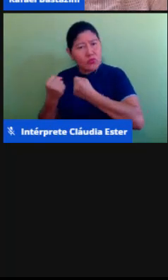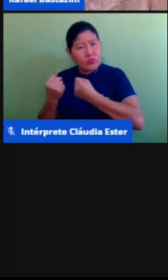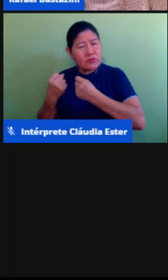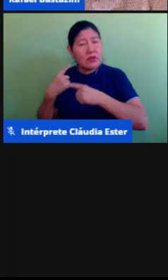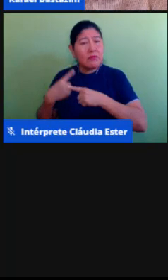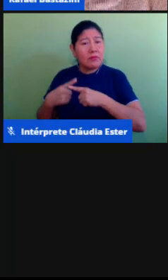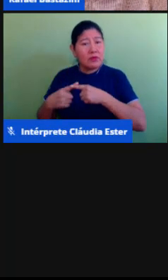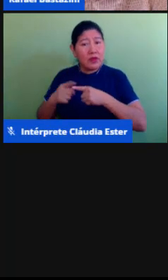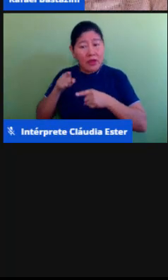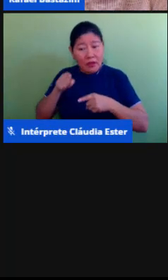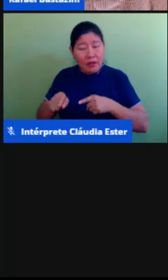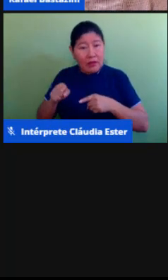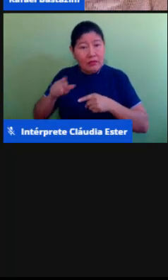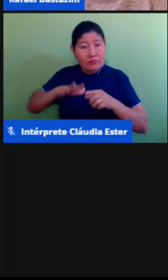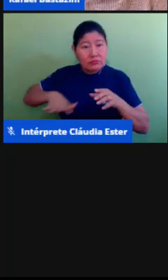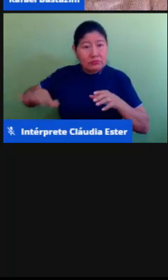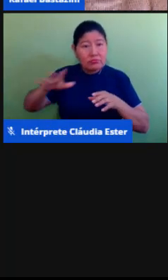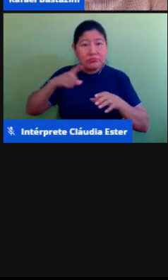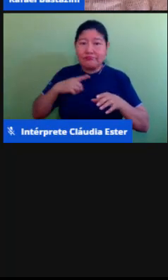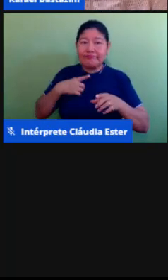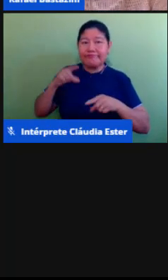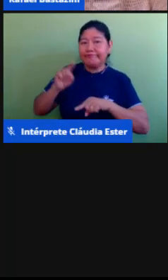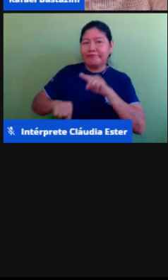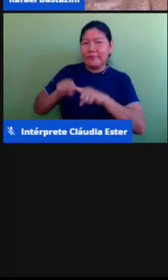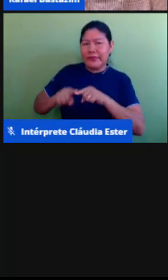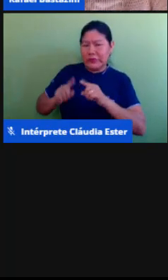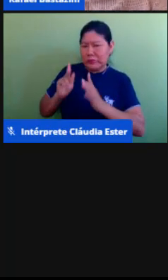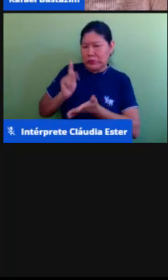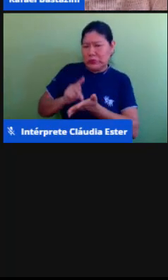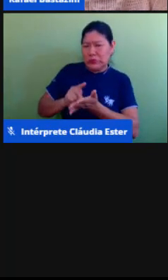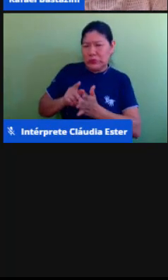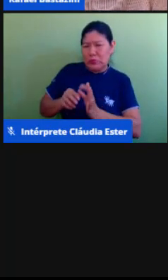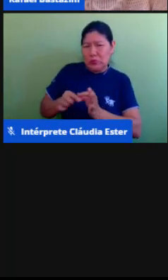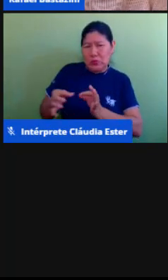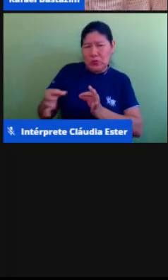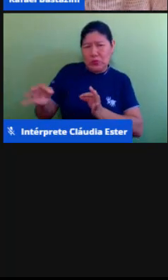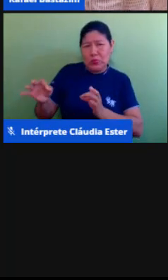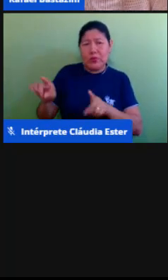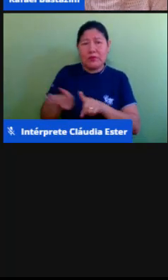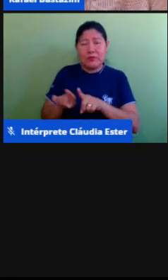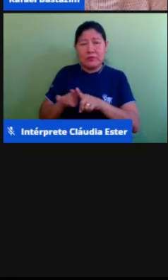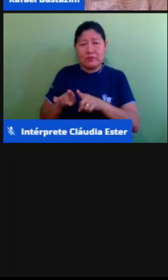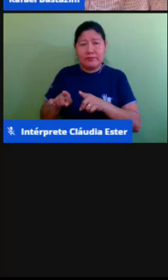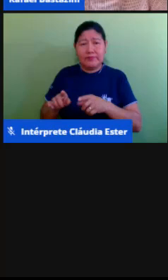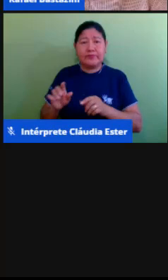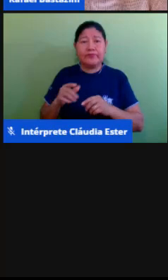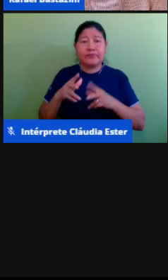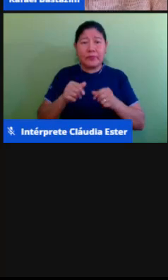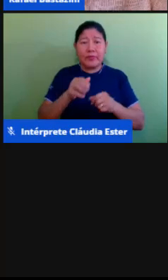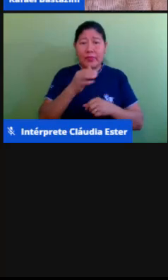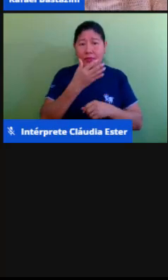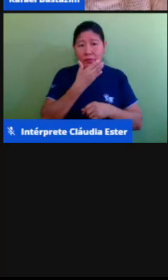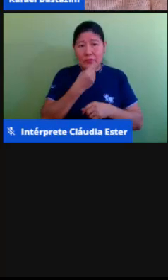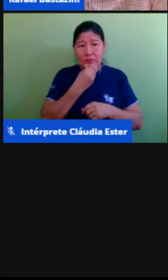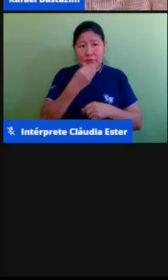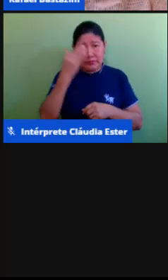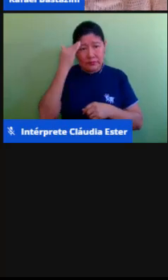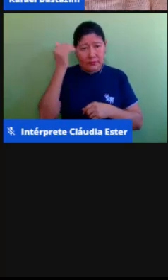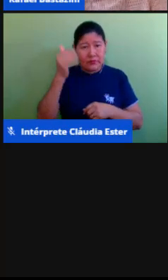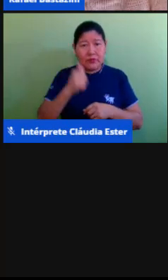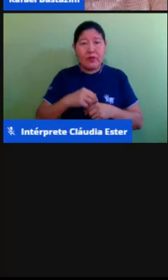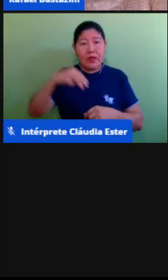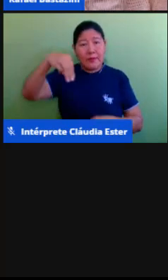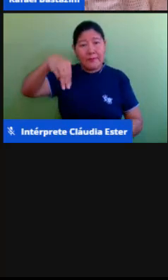são dotados de materialidade ou de redes técnicas, como diz o professor Milton Santos. Então, a capacidade